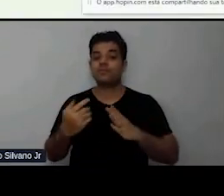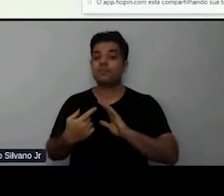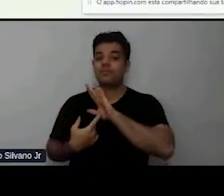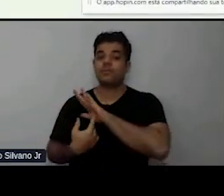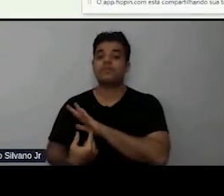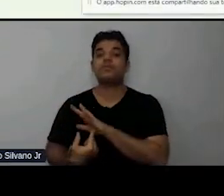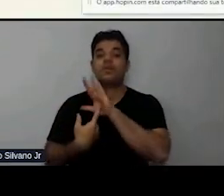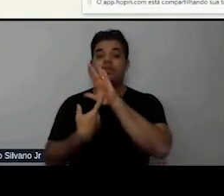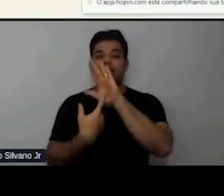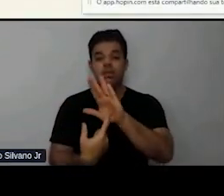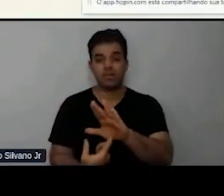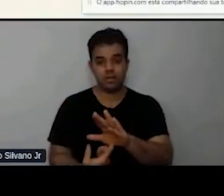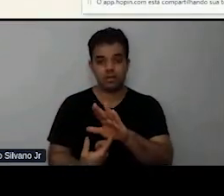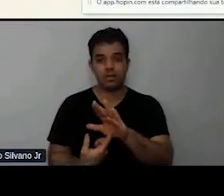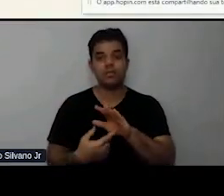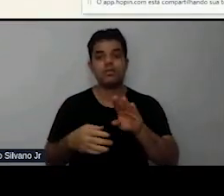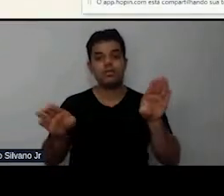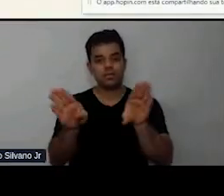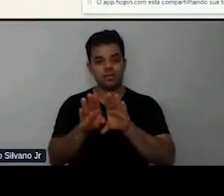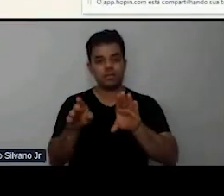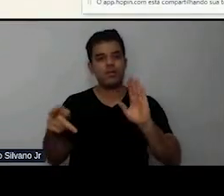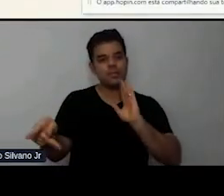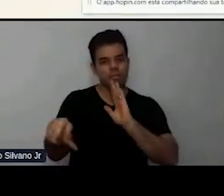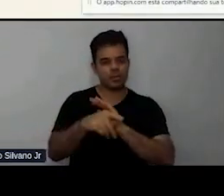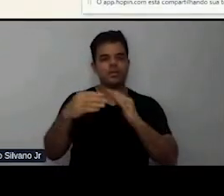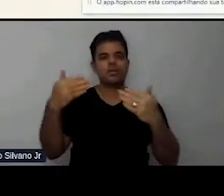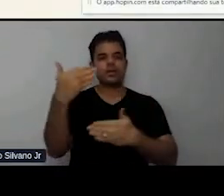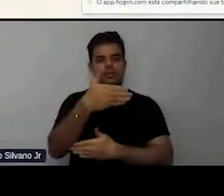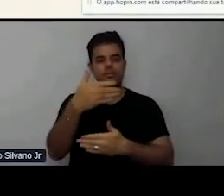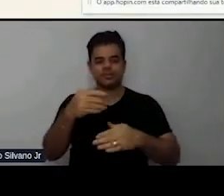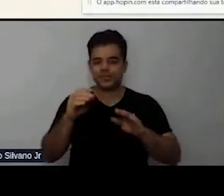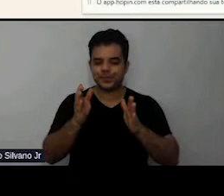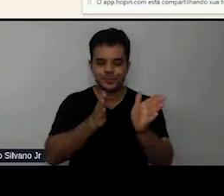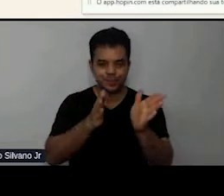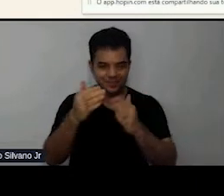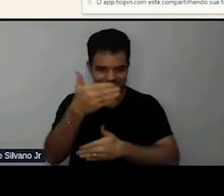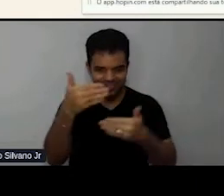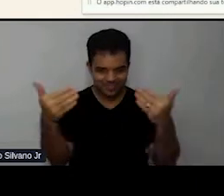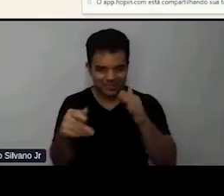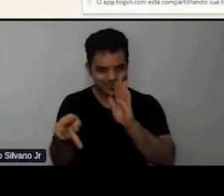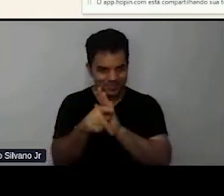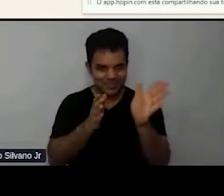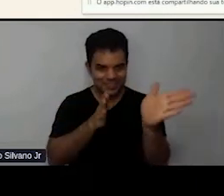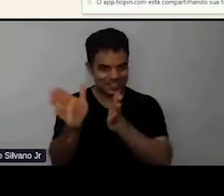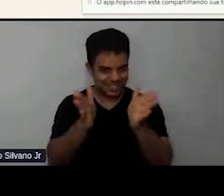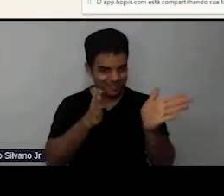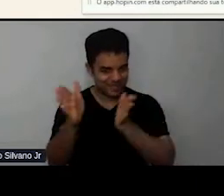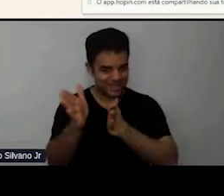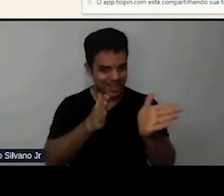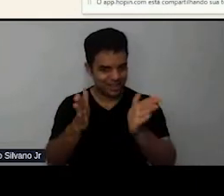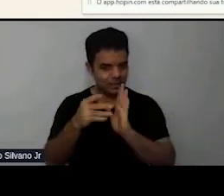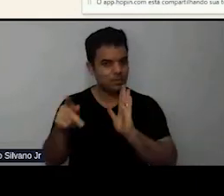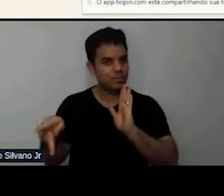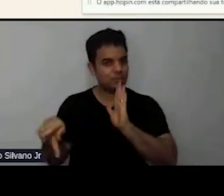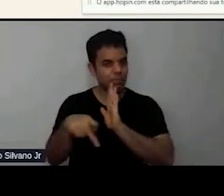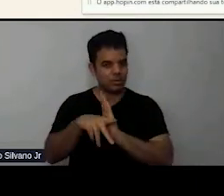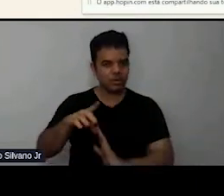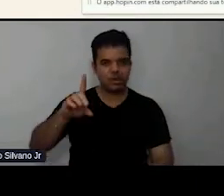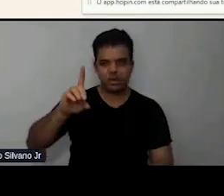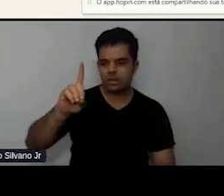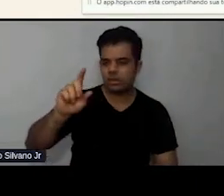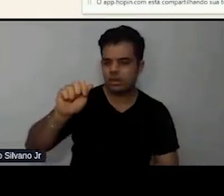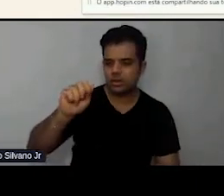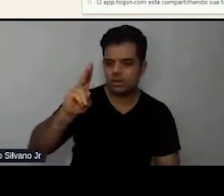aqui a árvore de acessibilidade para mostrar para vocês. Isso é possível pelo DevTools, né, do